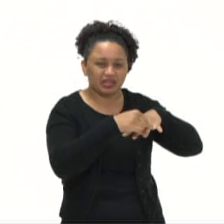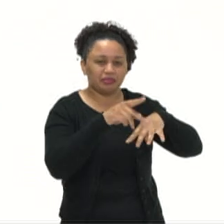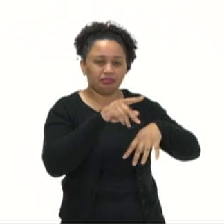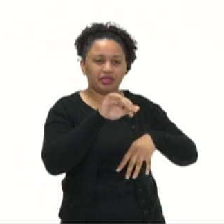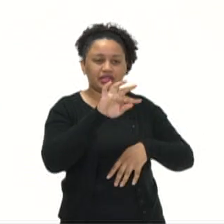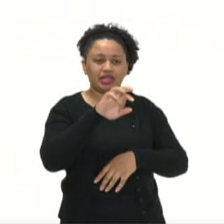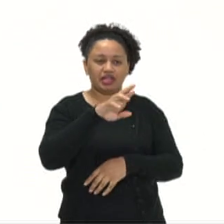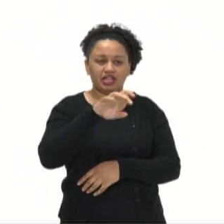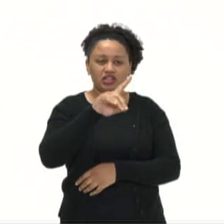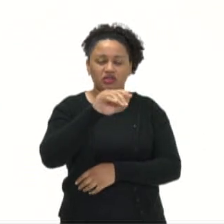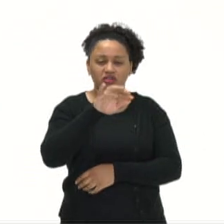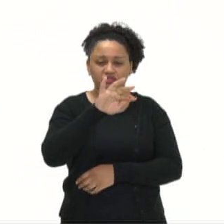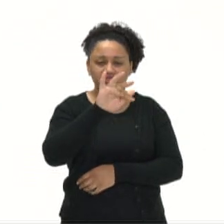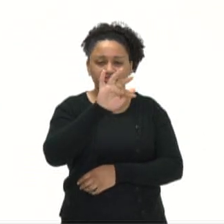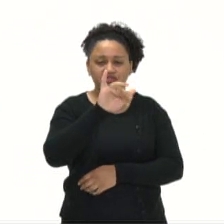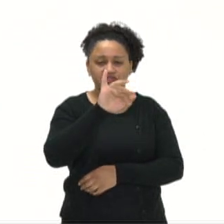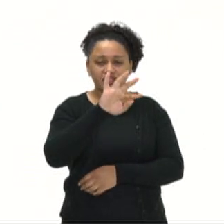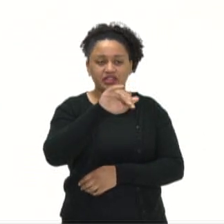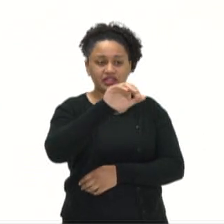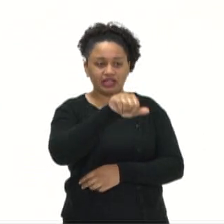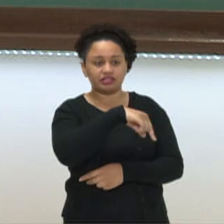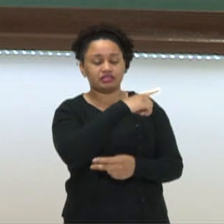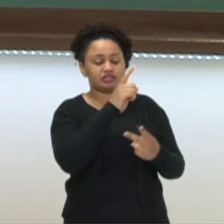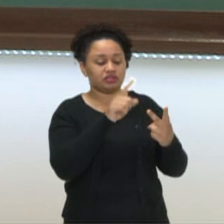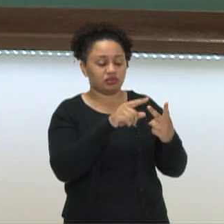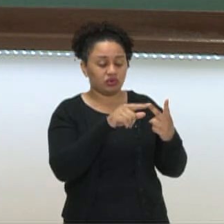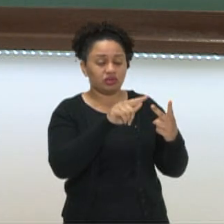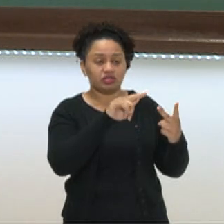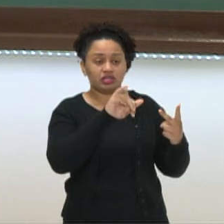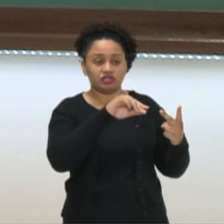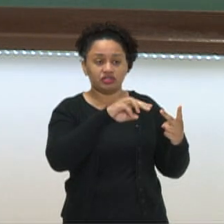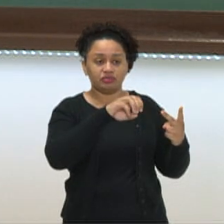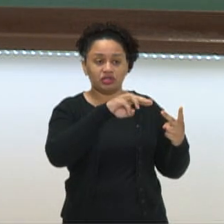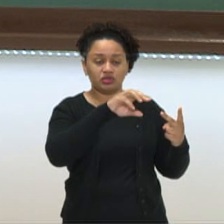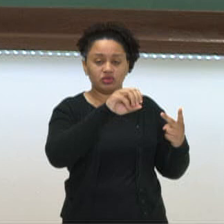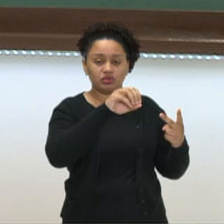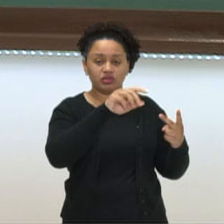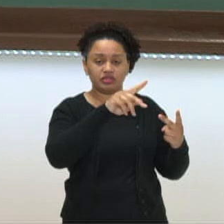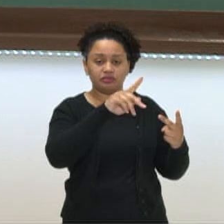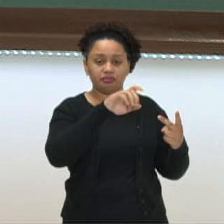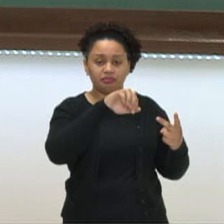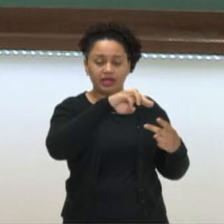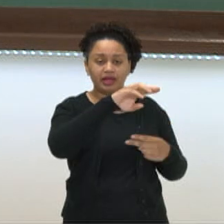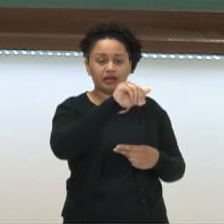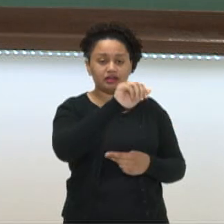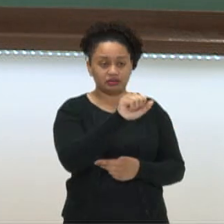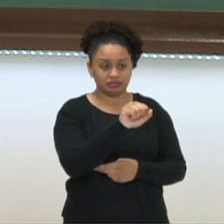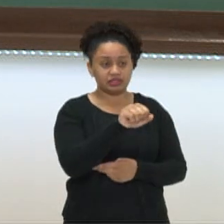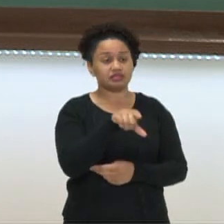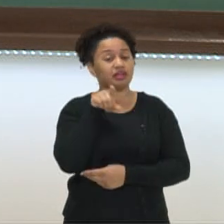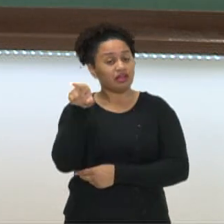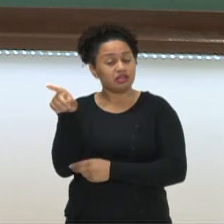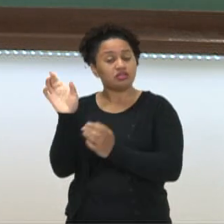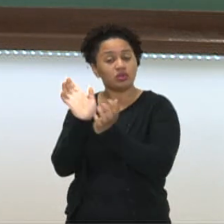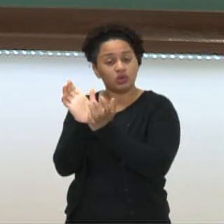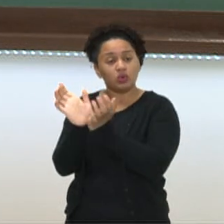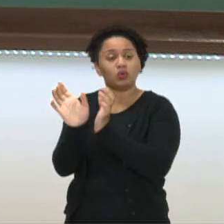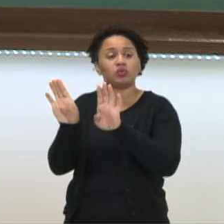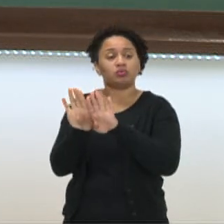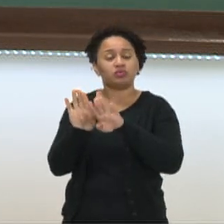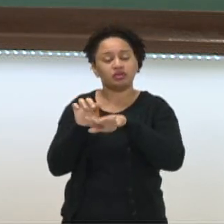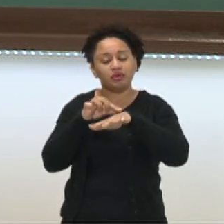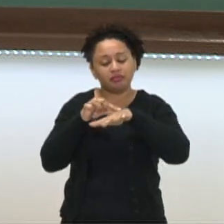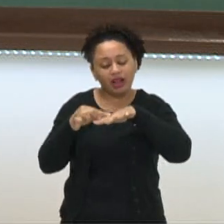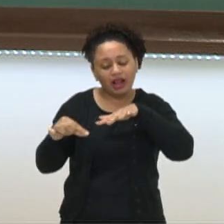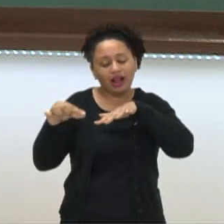as angiospermas são plantas vasculares. O que quer dizer isso, professora? Plantas vasculares. Talvez